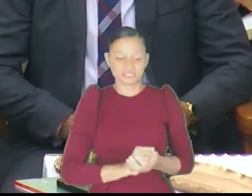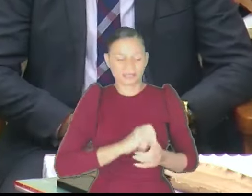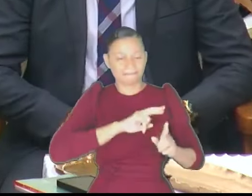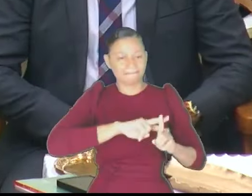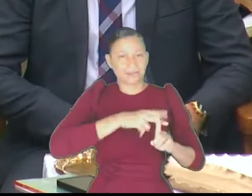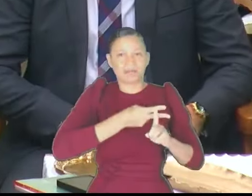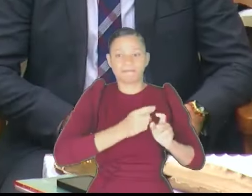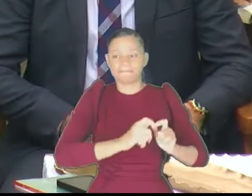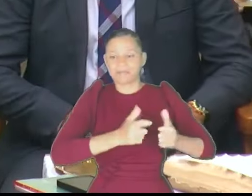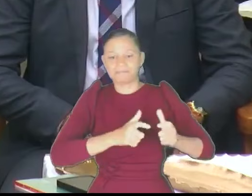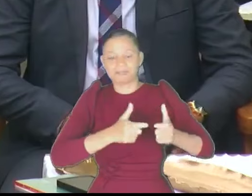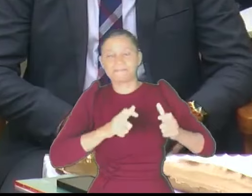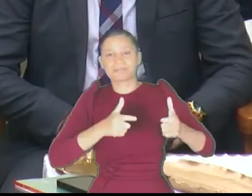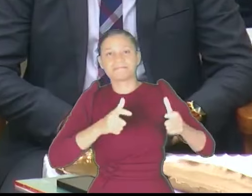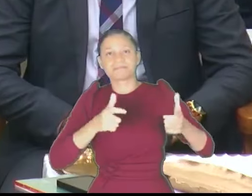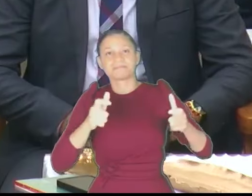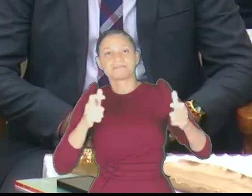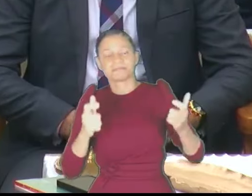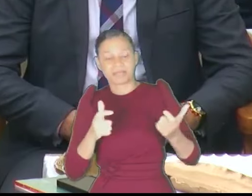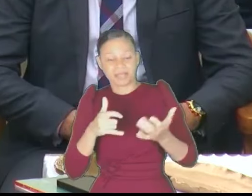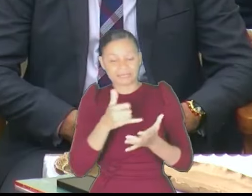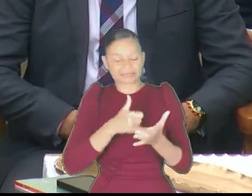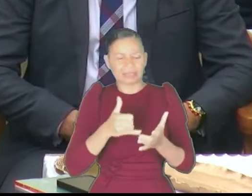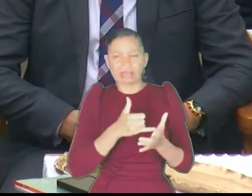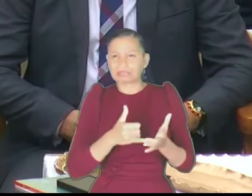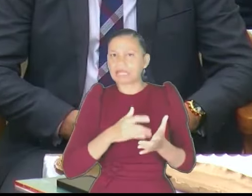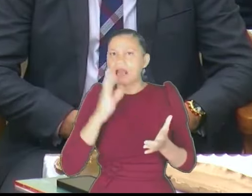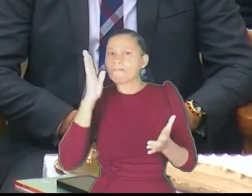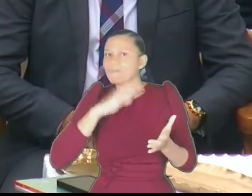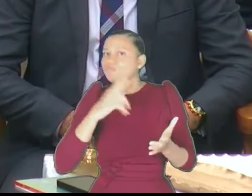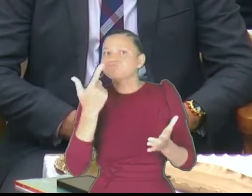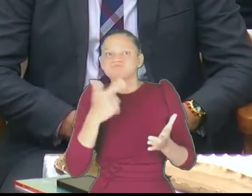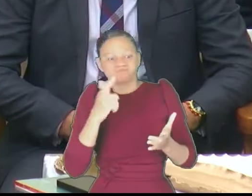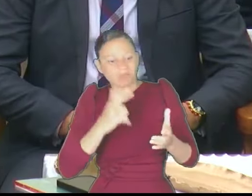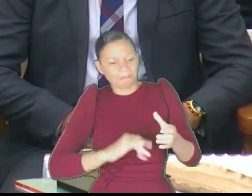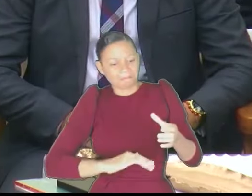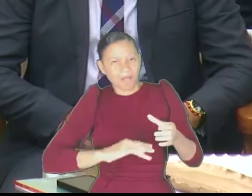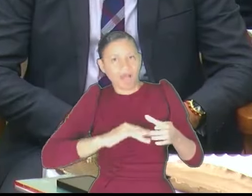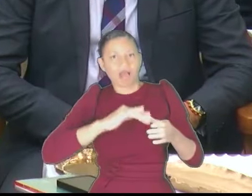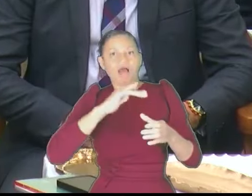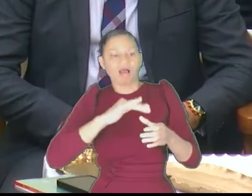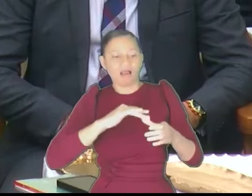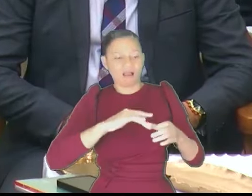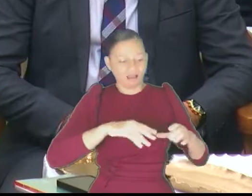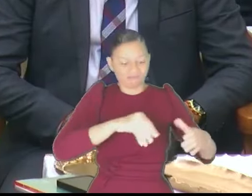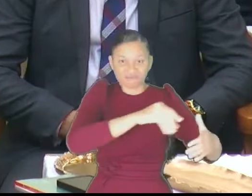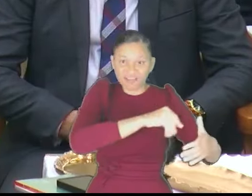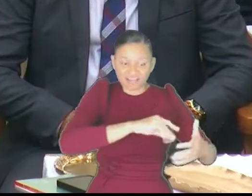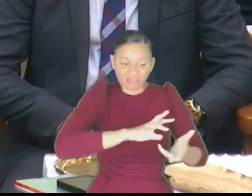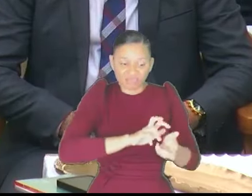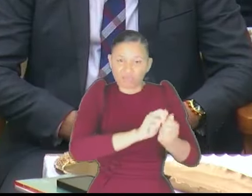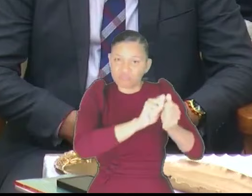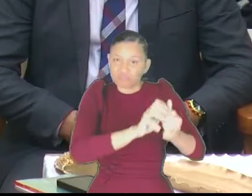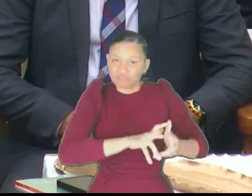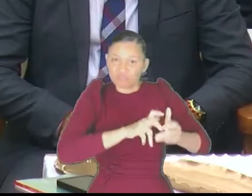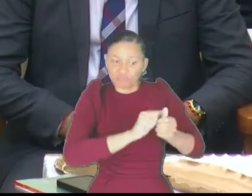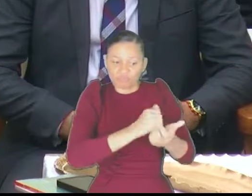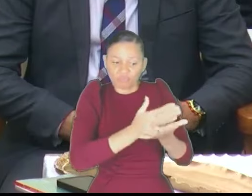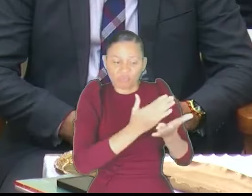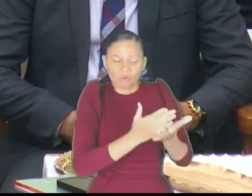multiplicação de um azeite e de farinha que havia na casa de uma